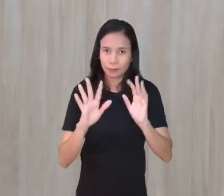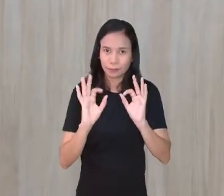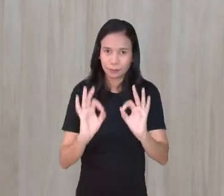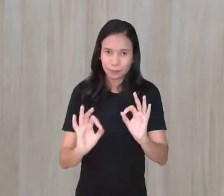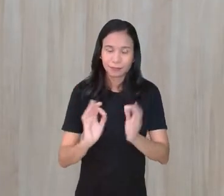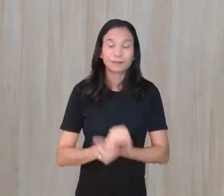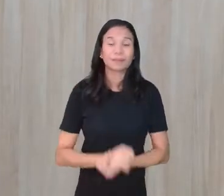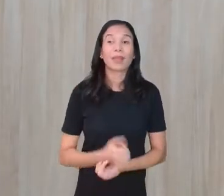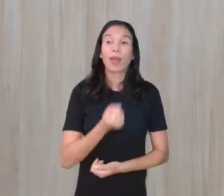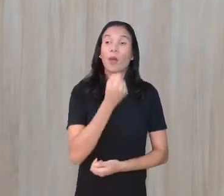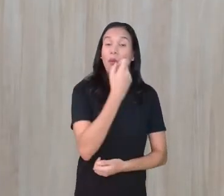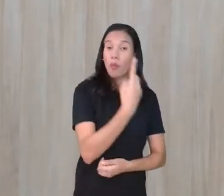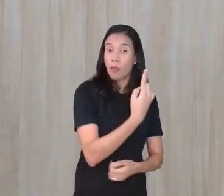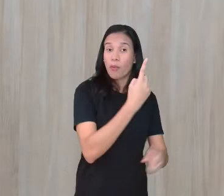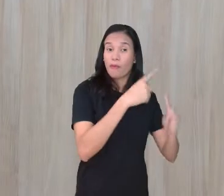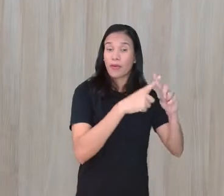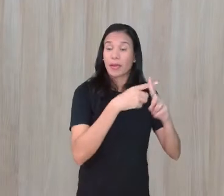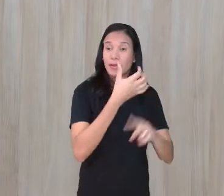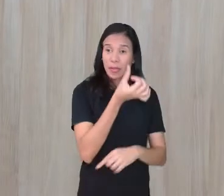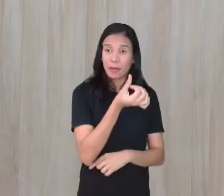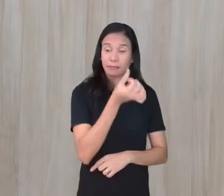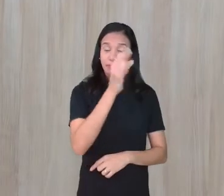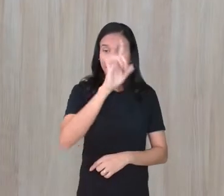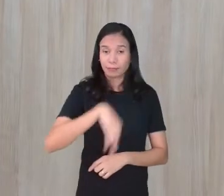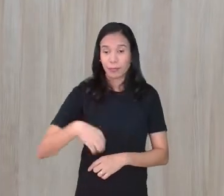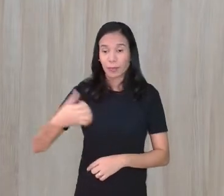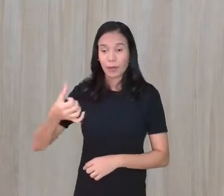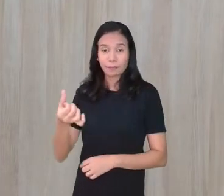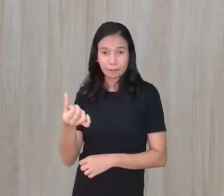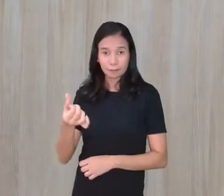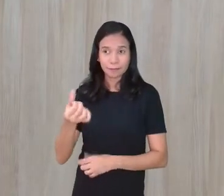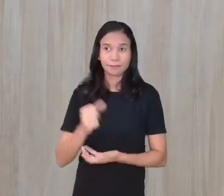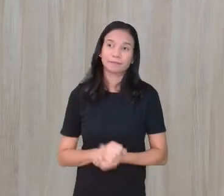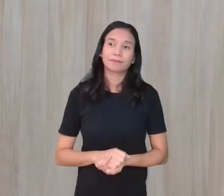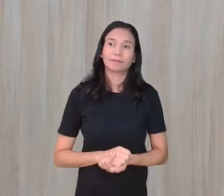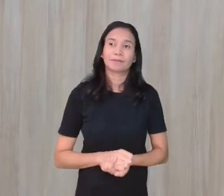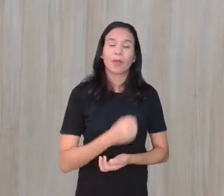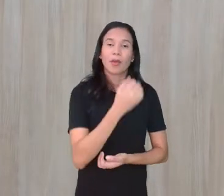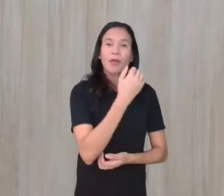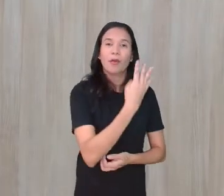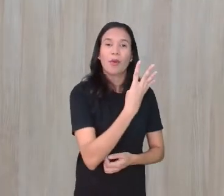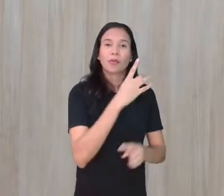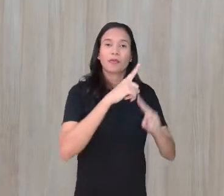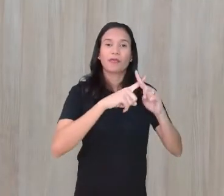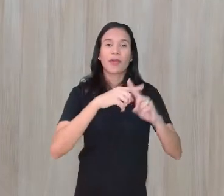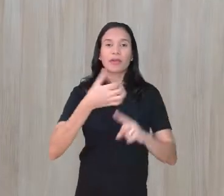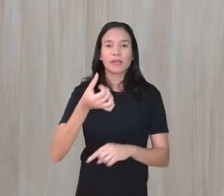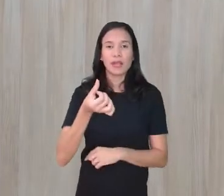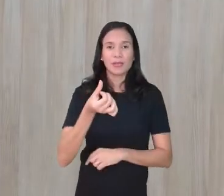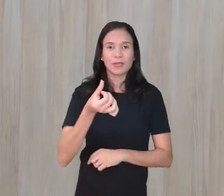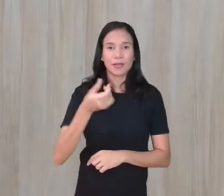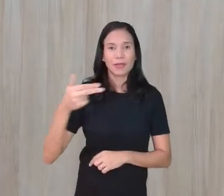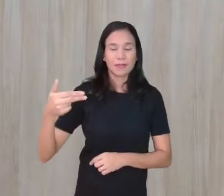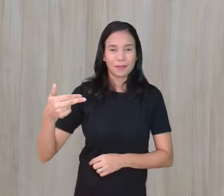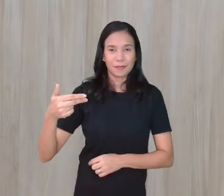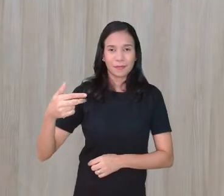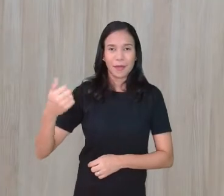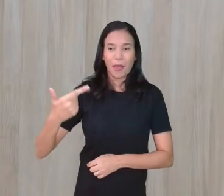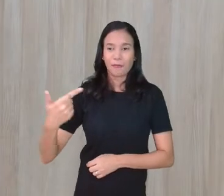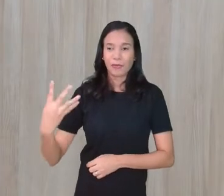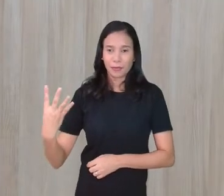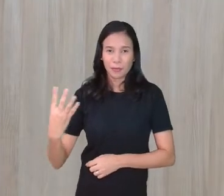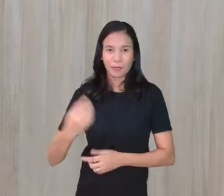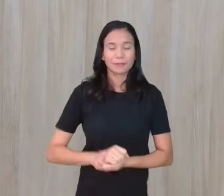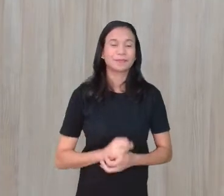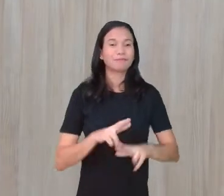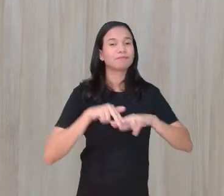tá? 1 vezes 6 é igual a 6. 4 vezes 6 é igual a